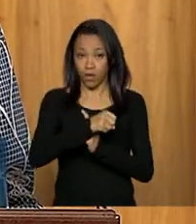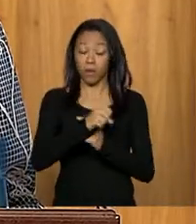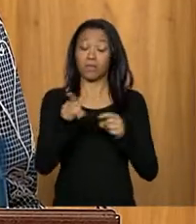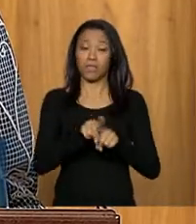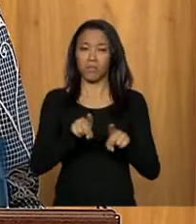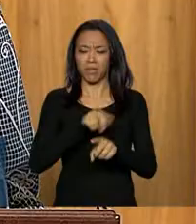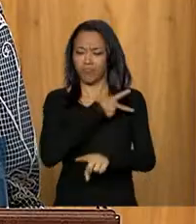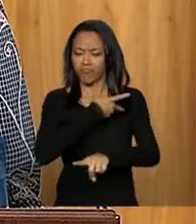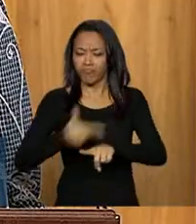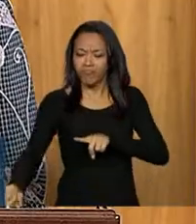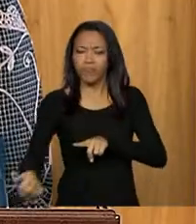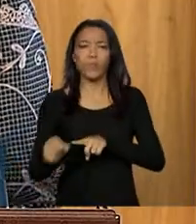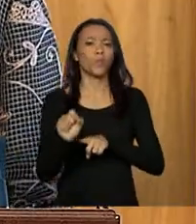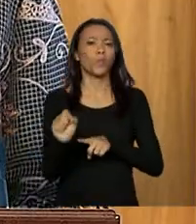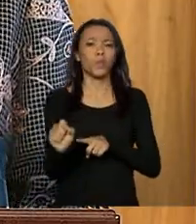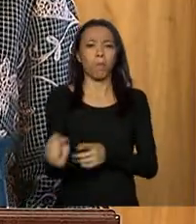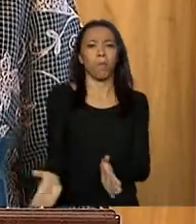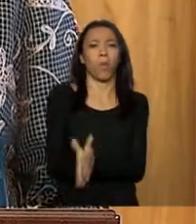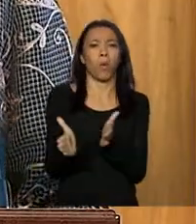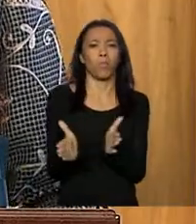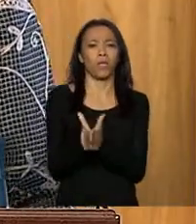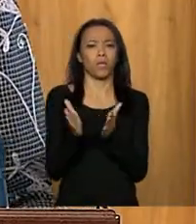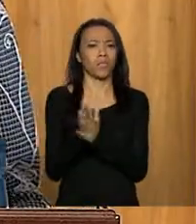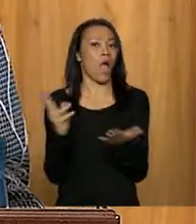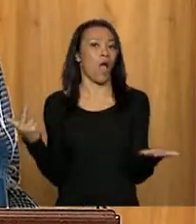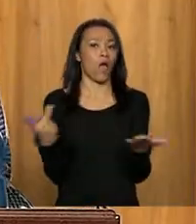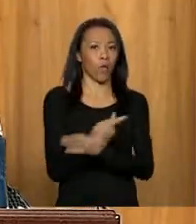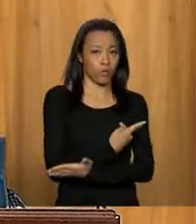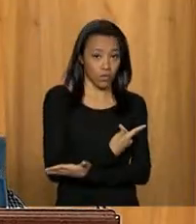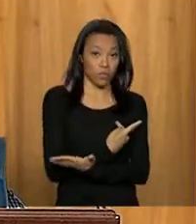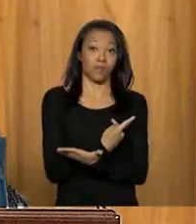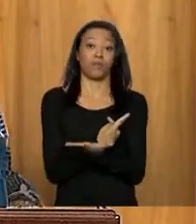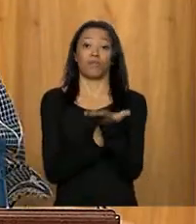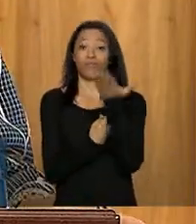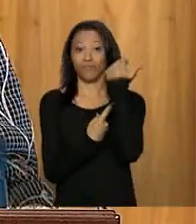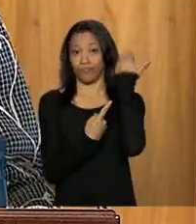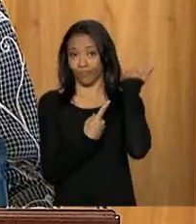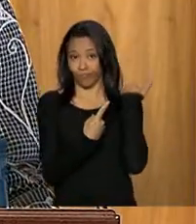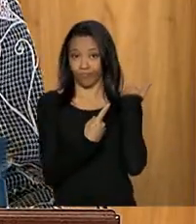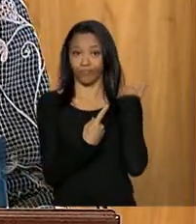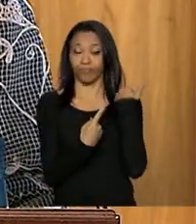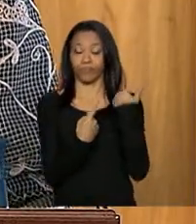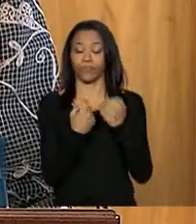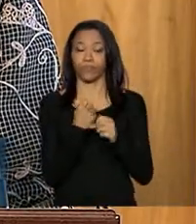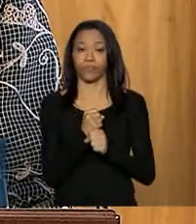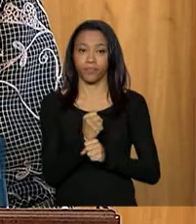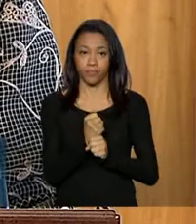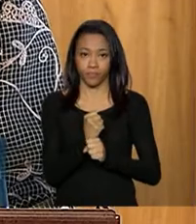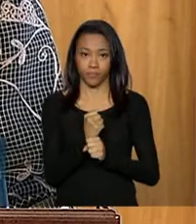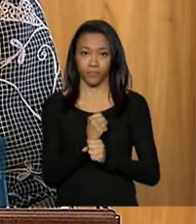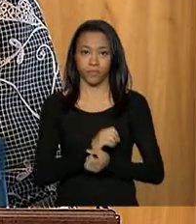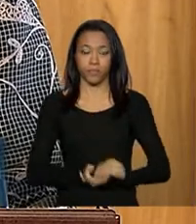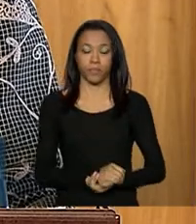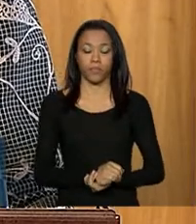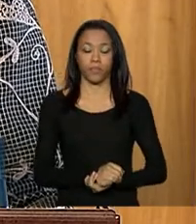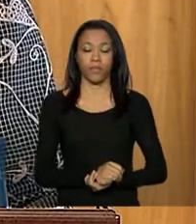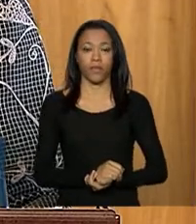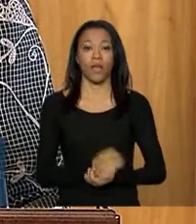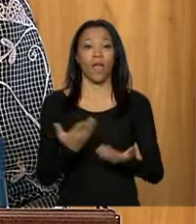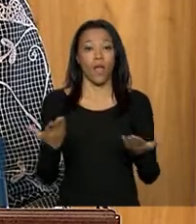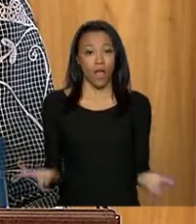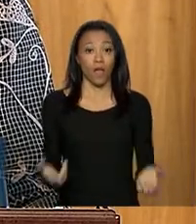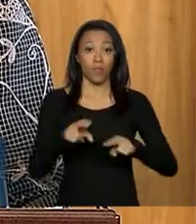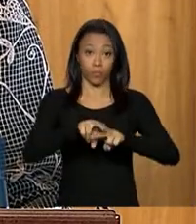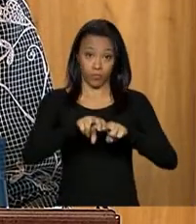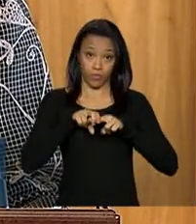combate à pobreza ocorrido em nosso país nos últimos anos. É por meio